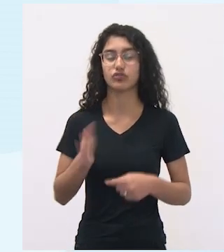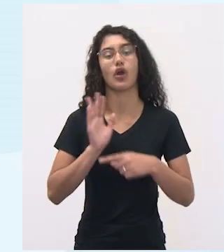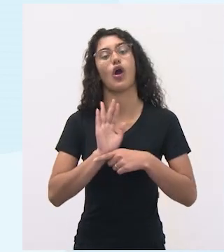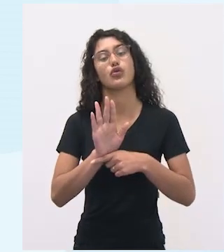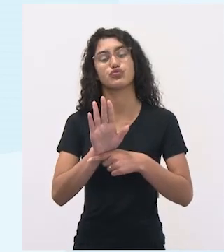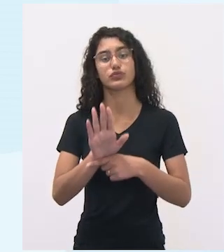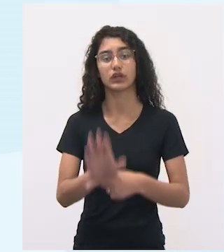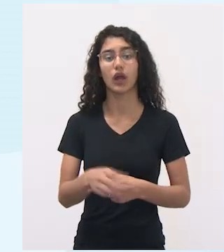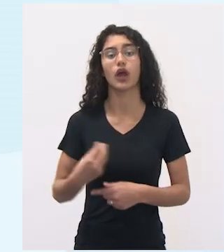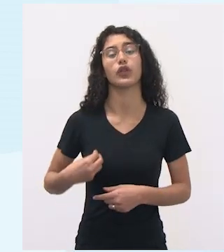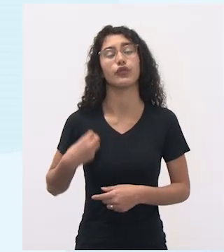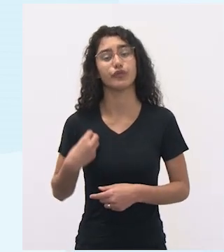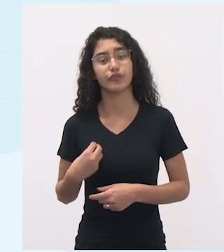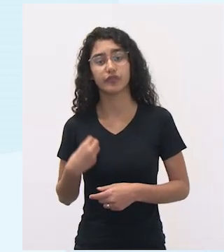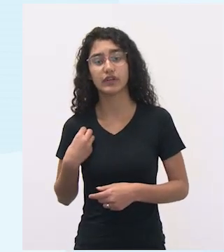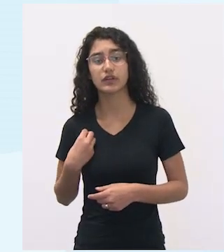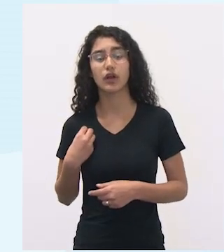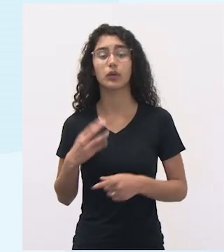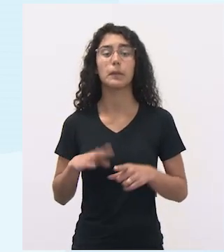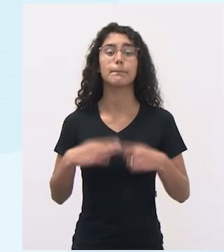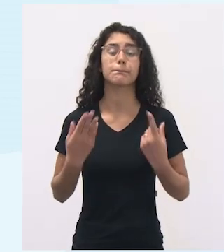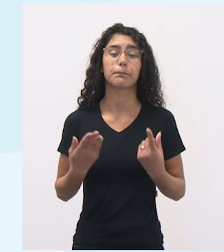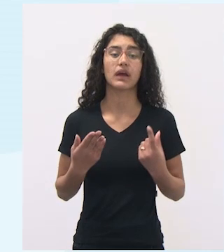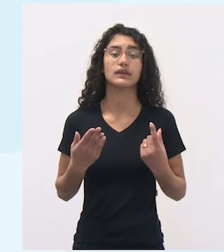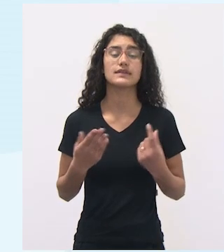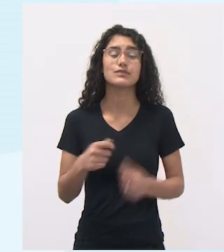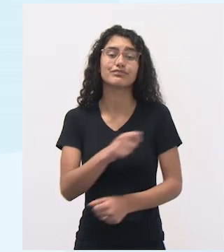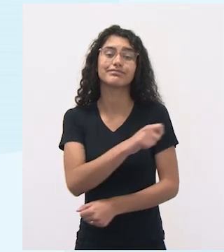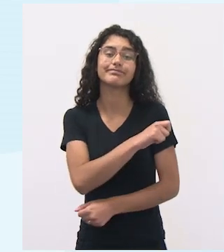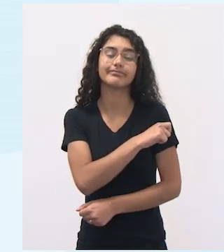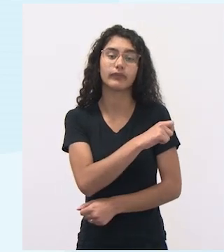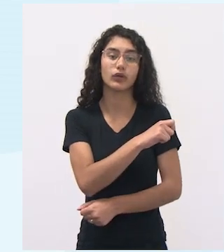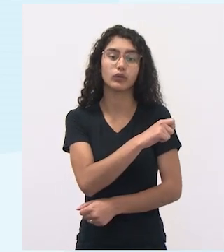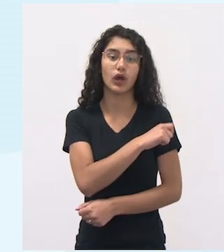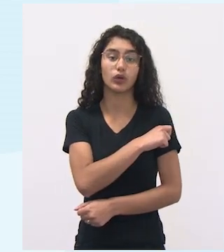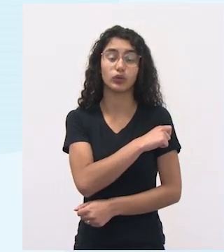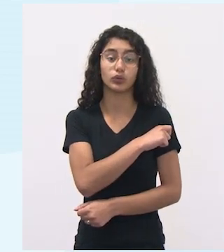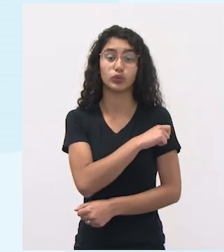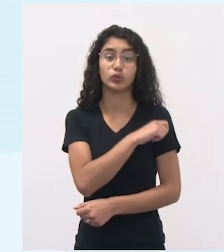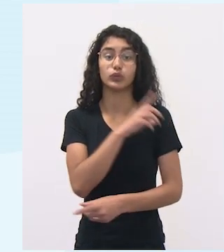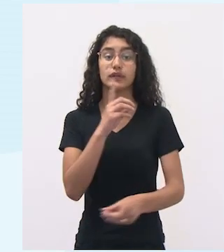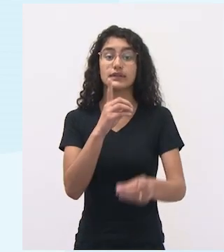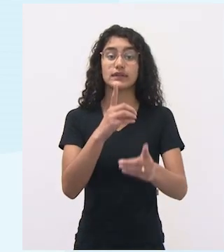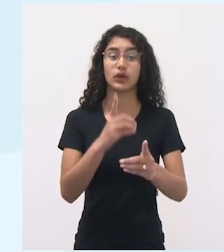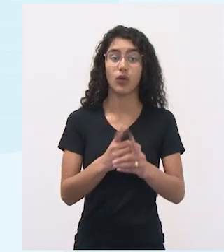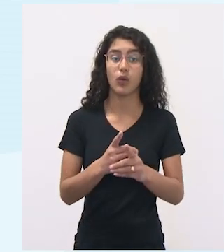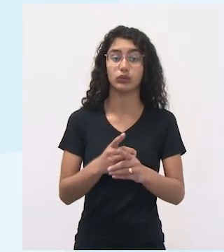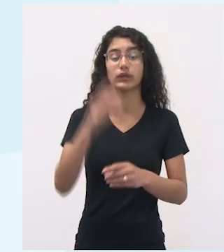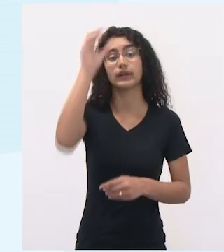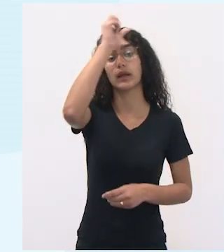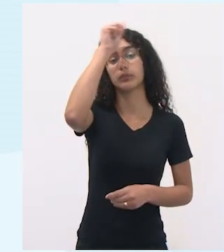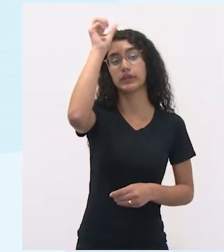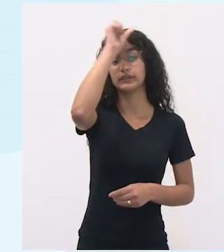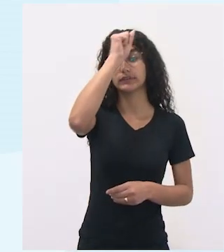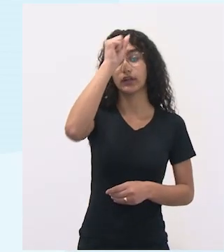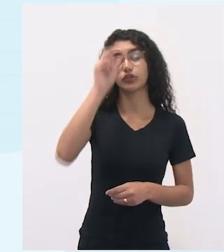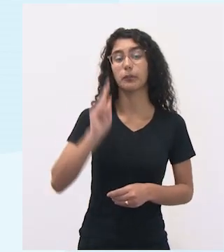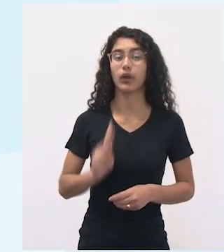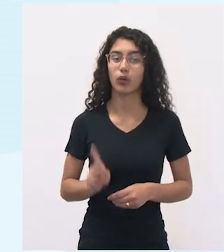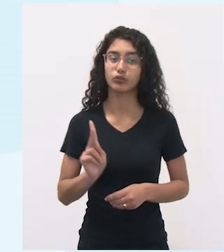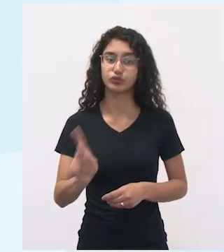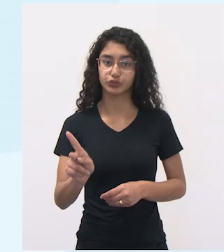vivenciando, mas onde que os alunos, então, eles se encontram na sua aprendizagem para continuar a sua